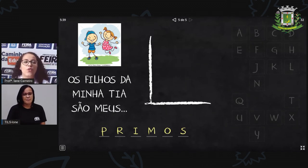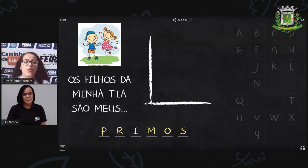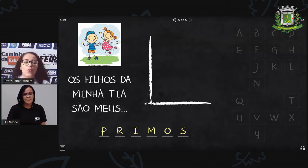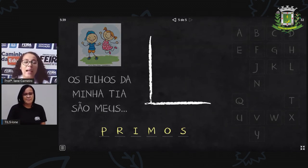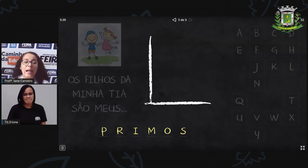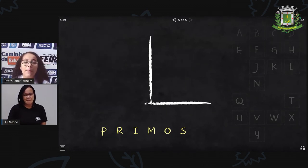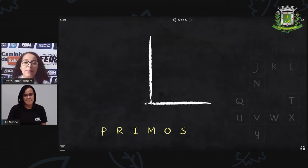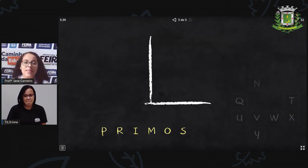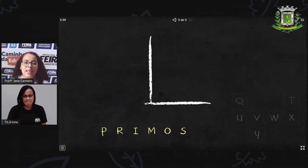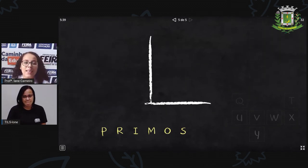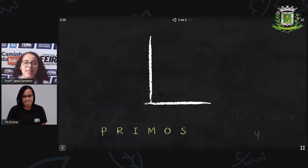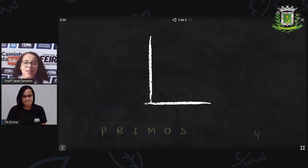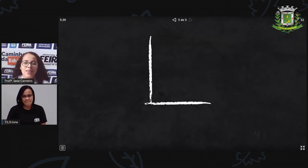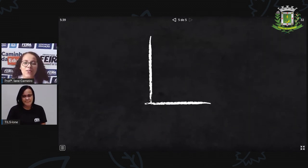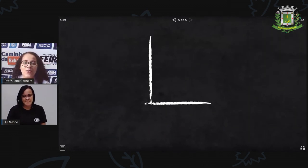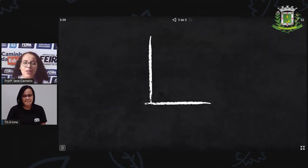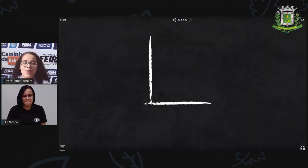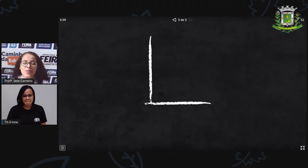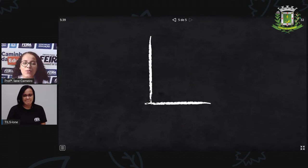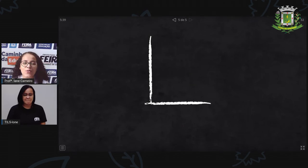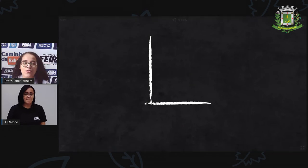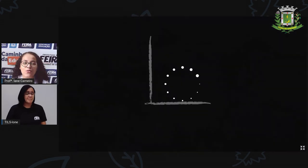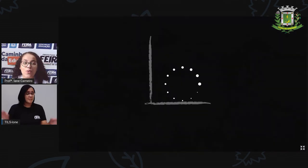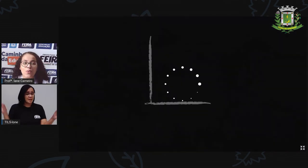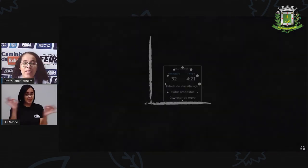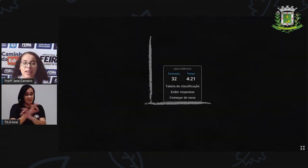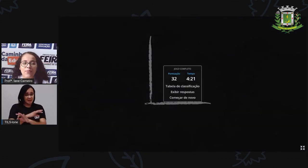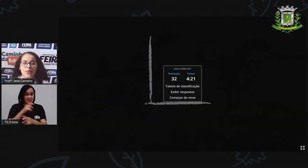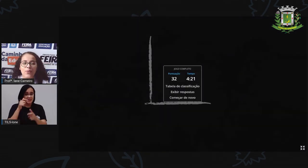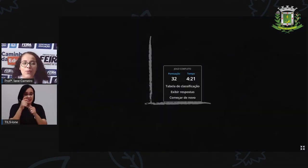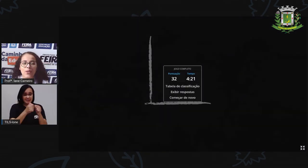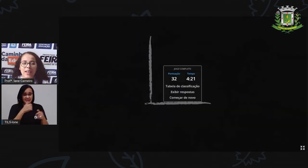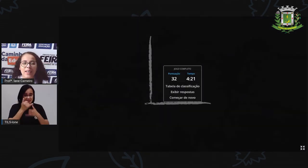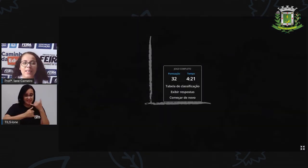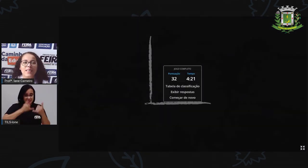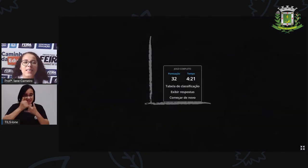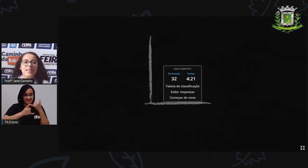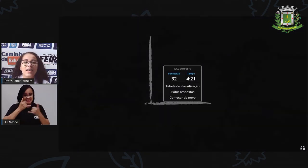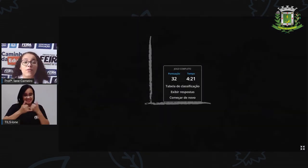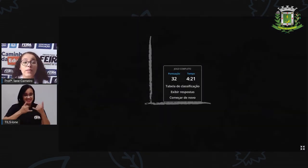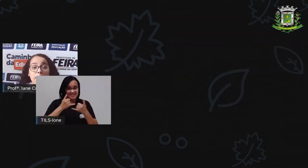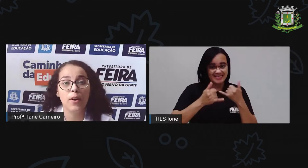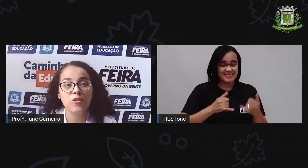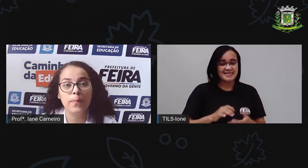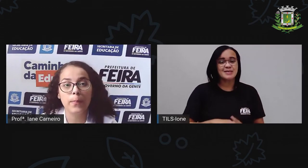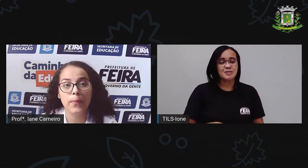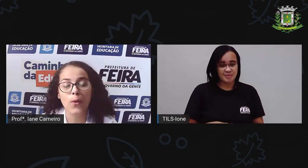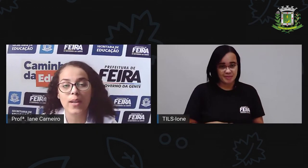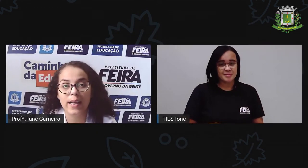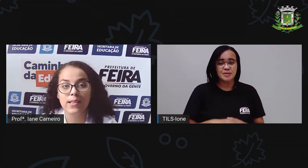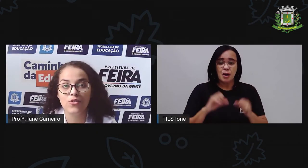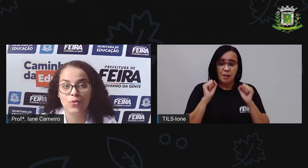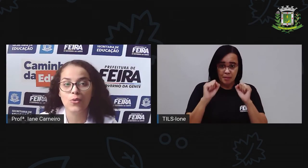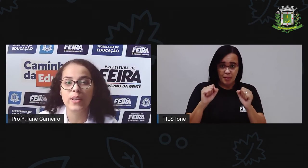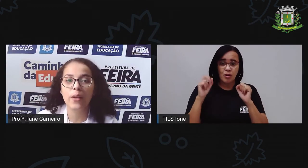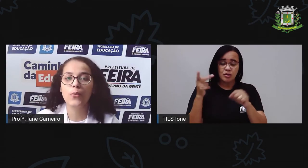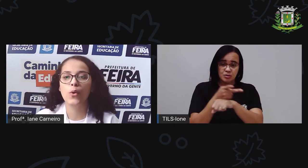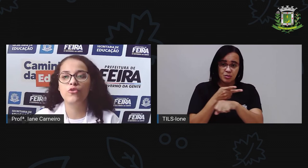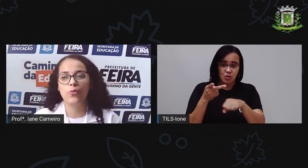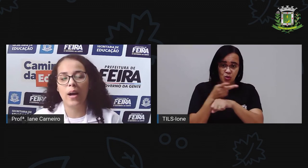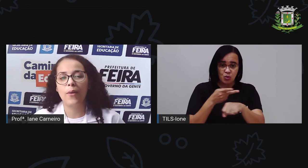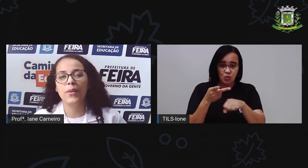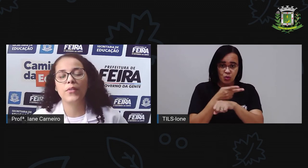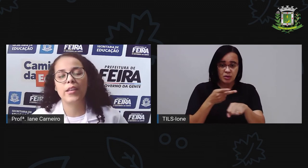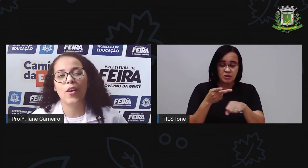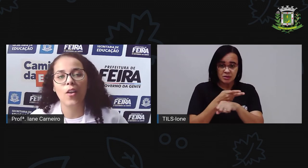Show. Pô, acabamos aqui, ó. O nosso jogo da forca. Você pode procurar esse jogo, né? No